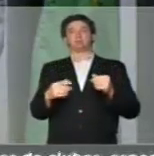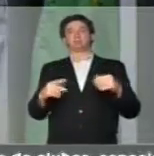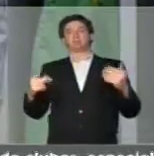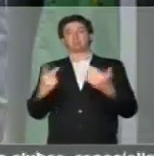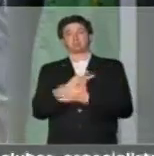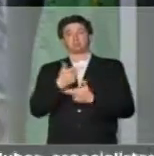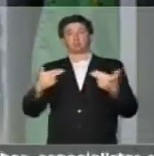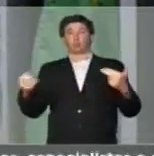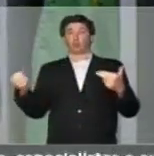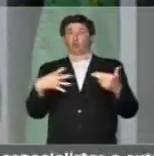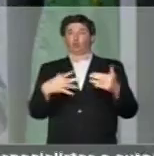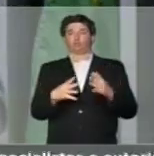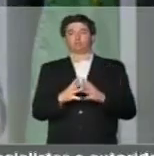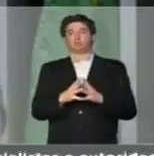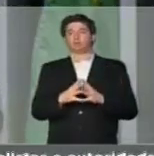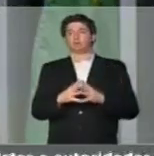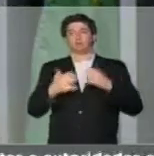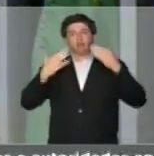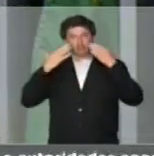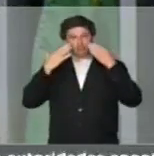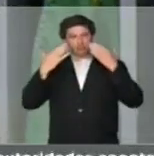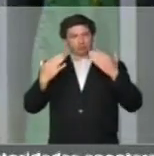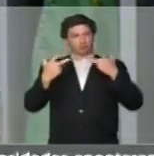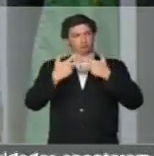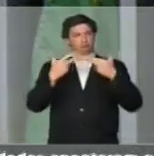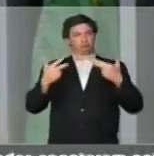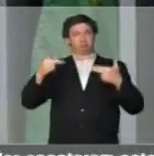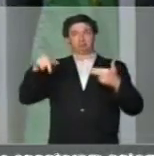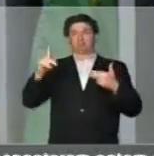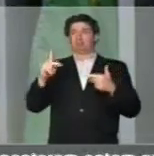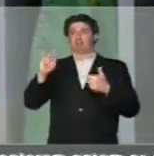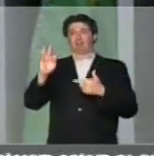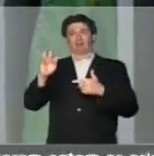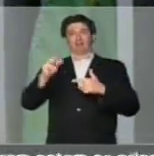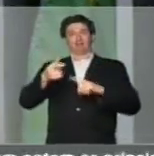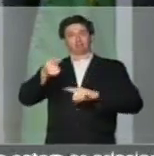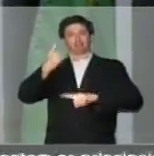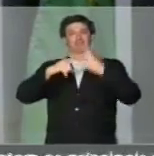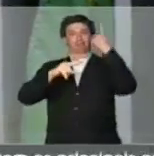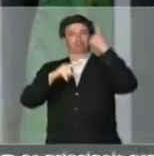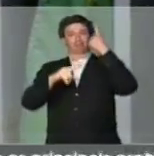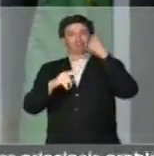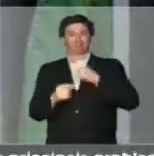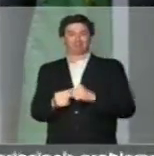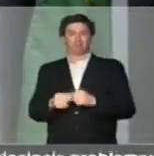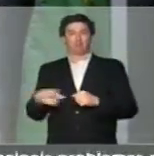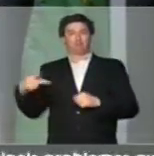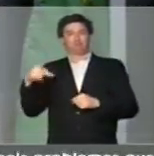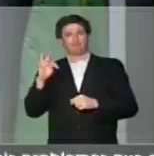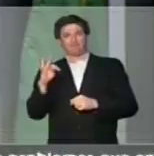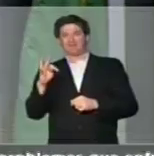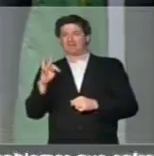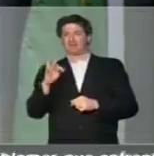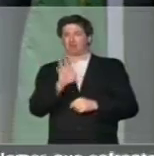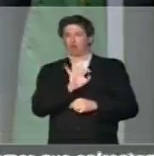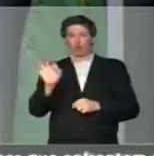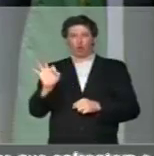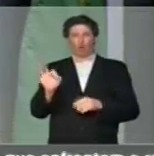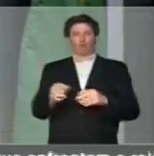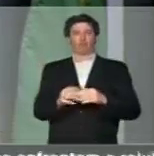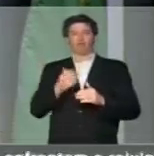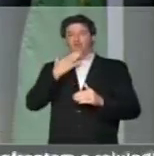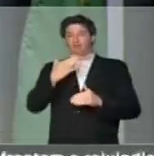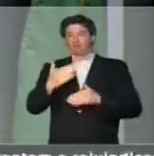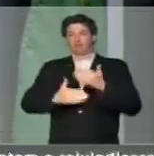fato novo, se apresentando como um PT renovado, como um PT que vinha para